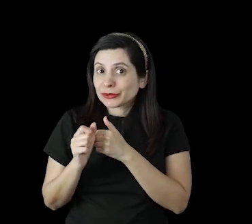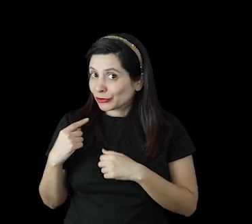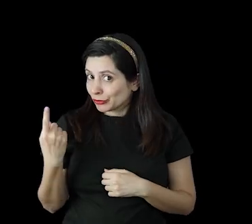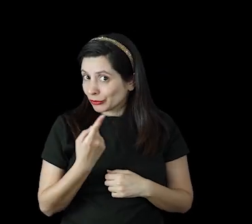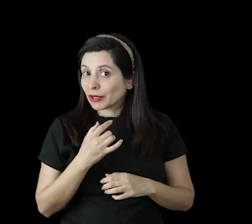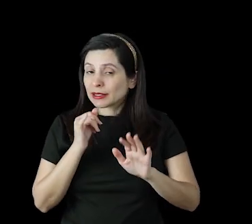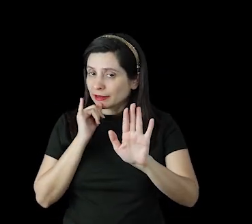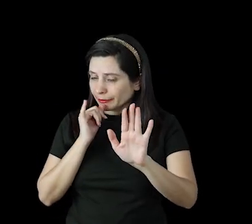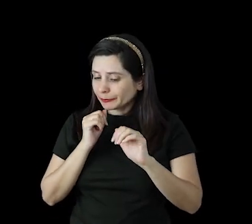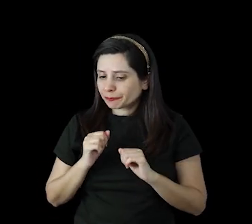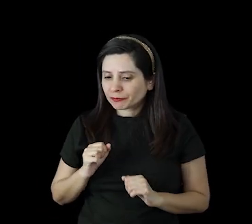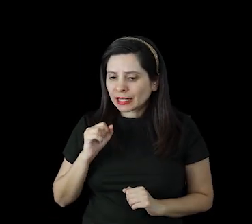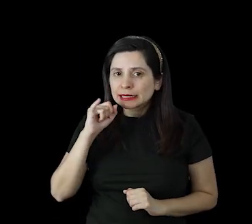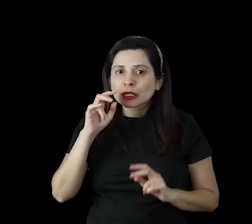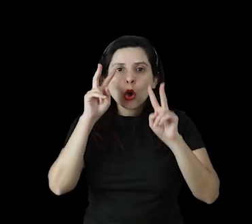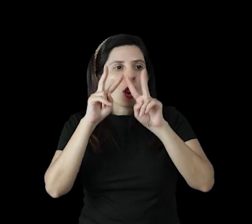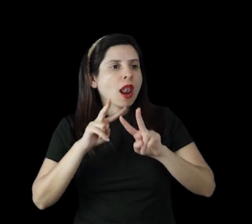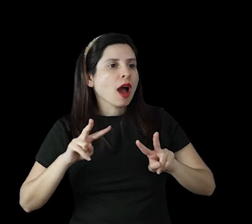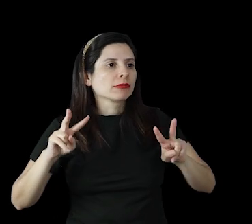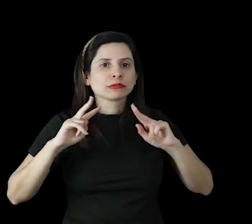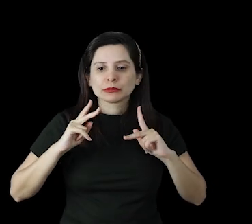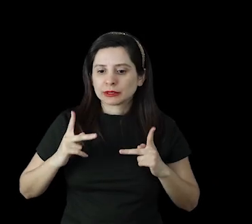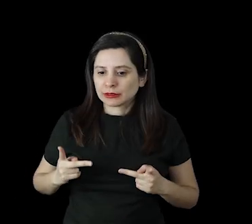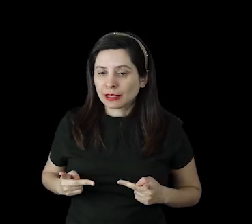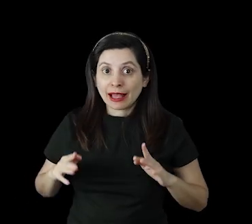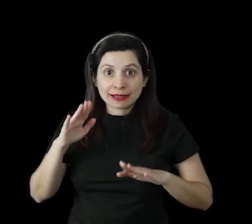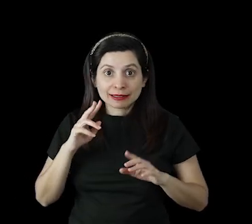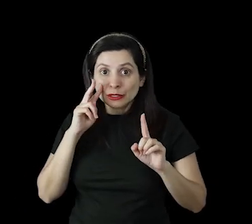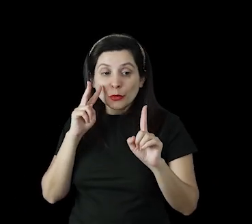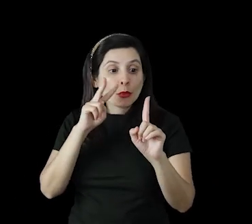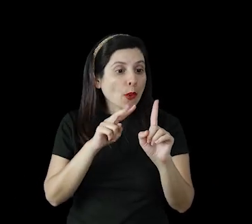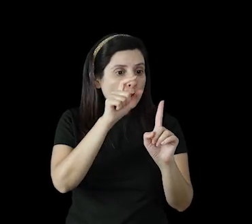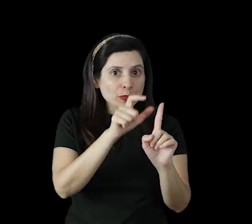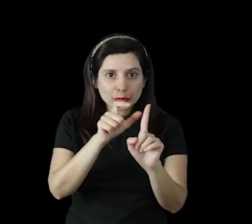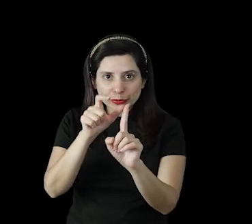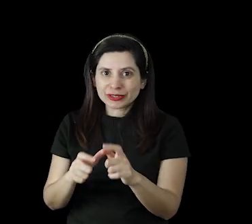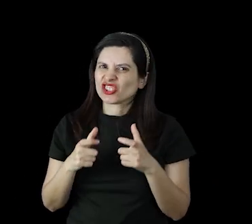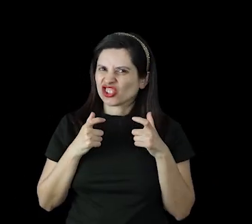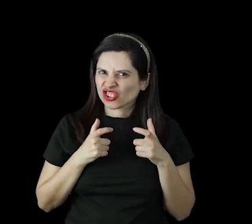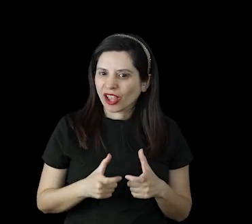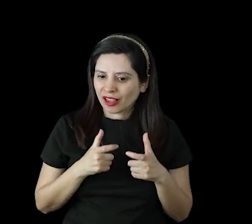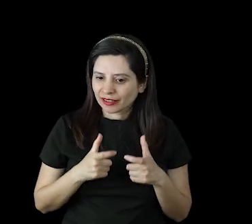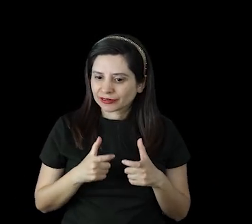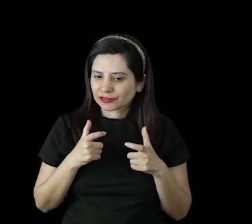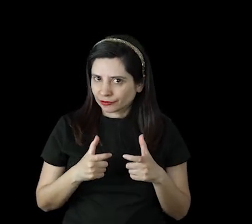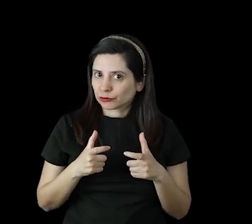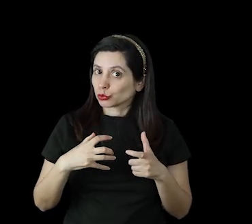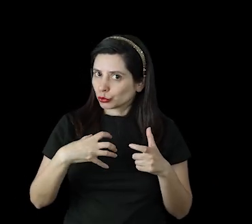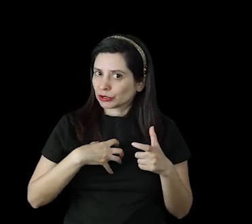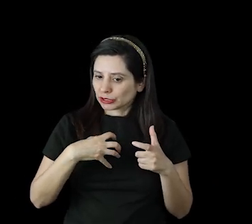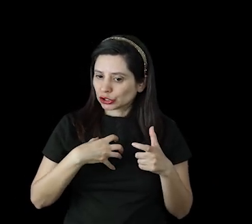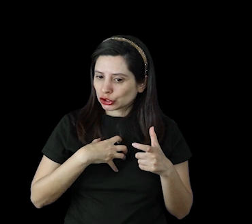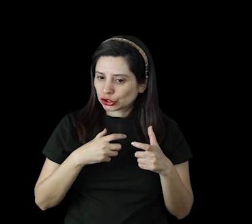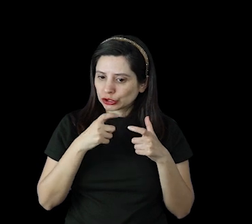por exemplo, né, se a gente olhar para a humanidade, porque às vezes eu olho personagens, bem chatos, assim, chatos no sentido